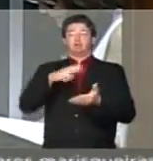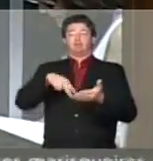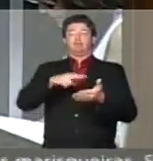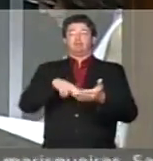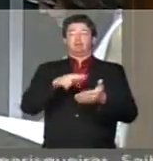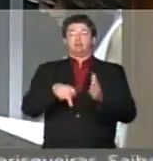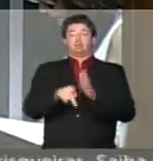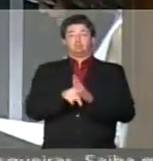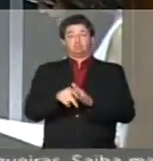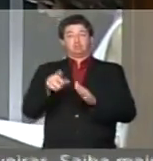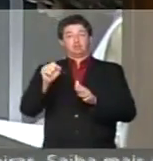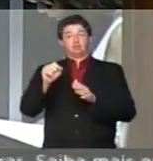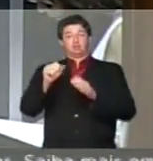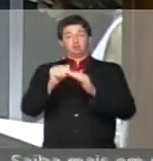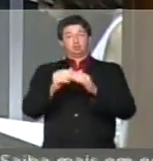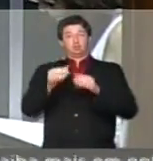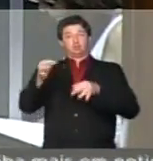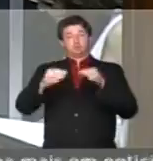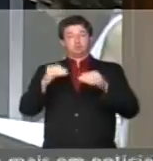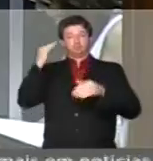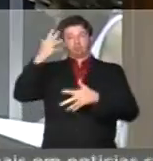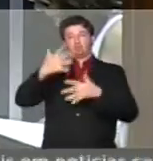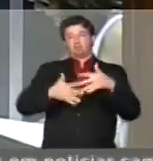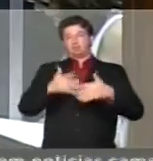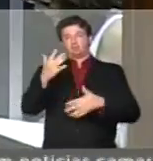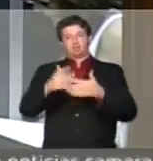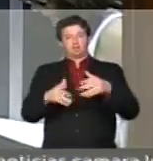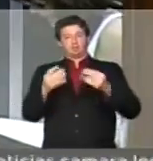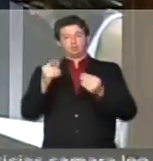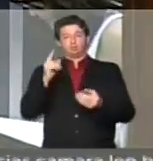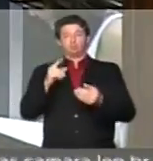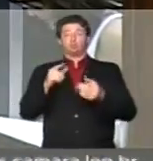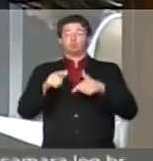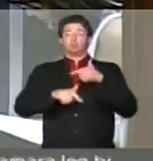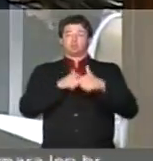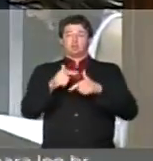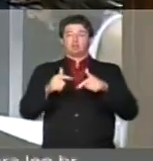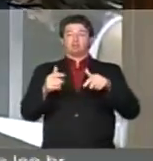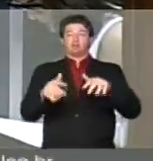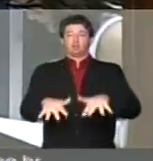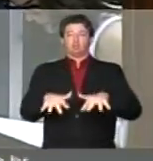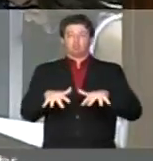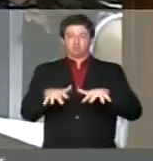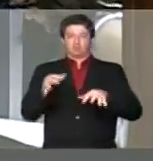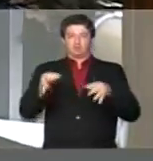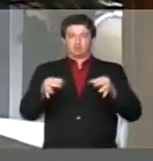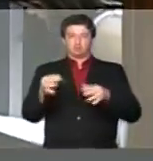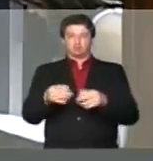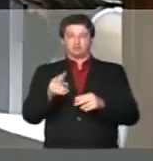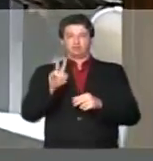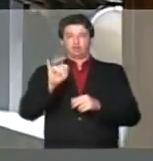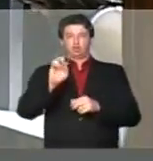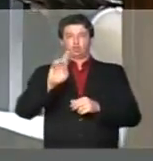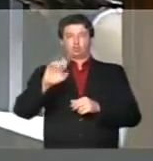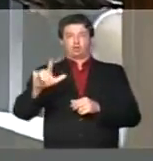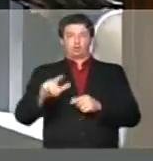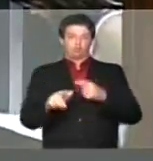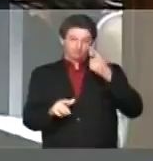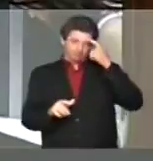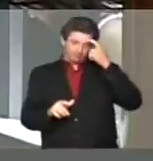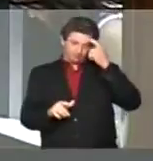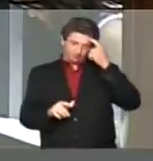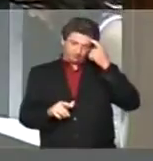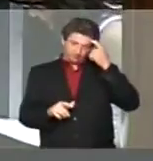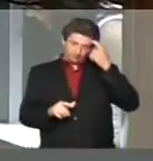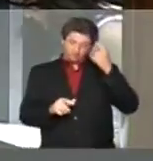analisadas pelos tribunais superiores, inviabilizando a Corte e o funcionamento do plenário virtual. Alteramos a